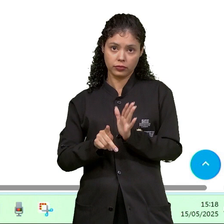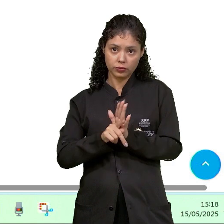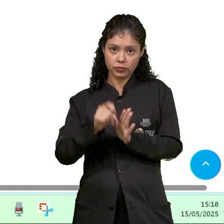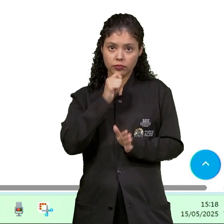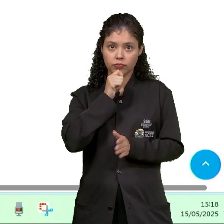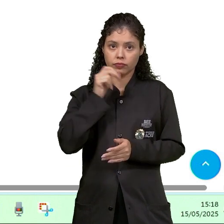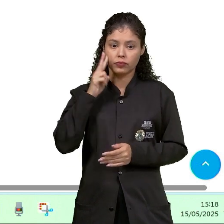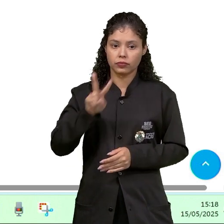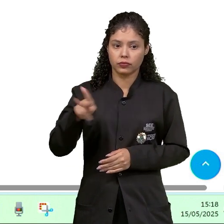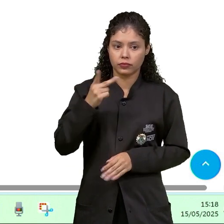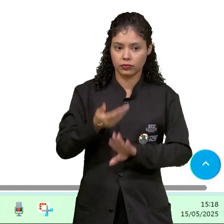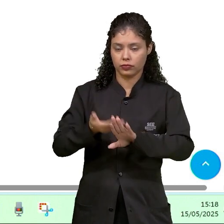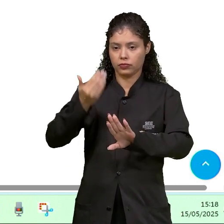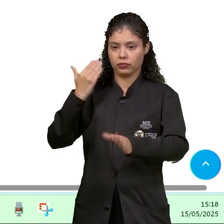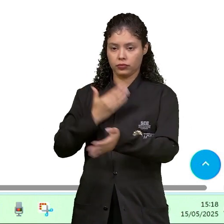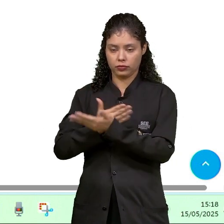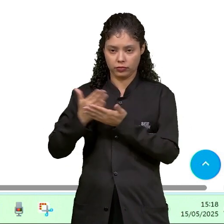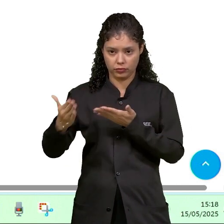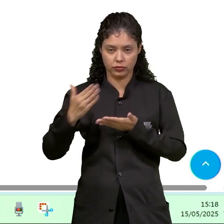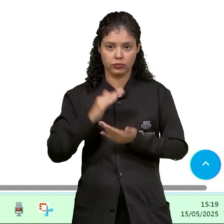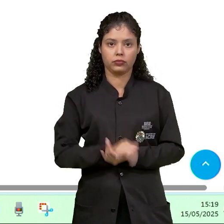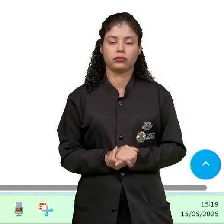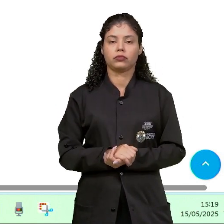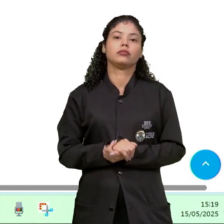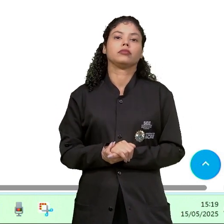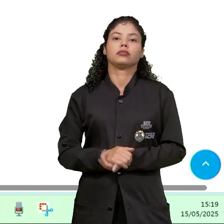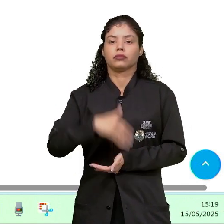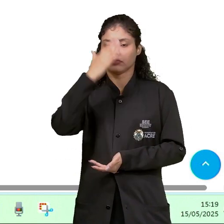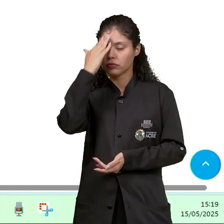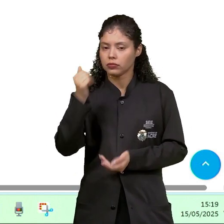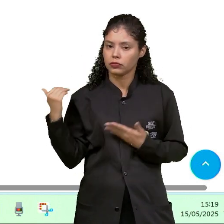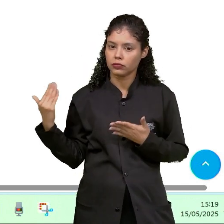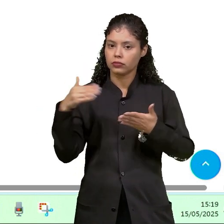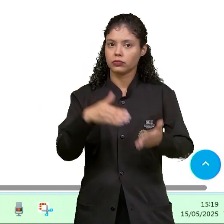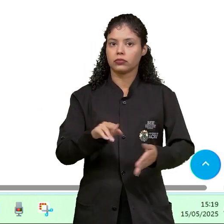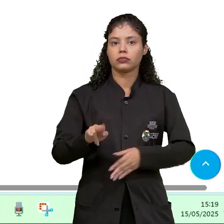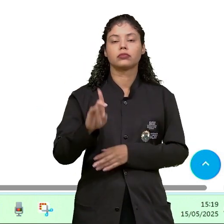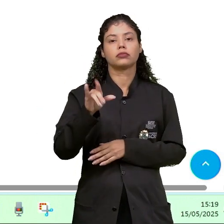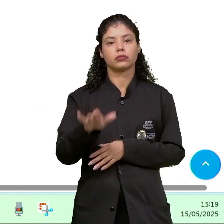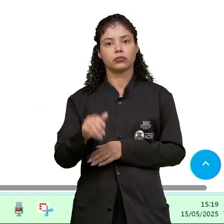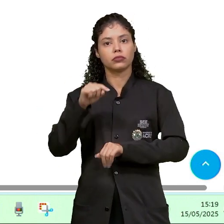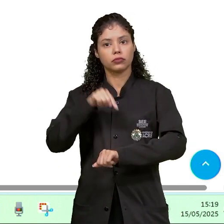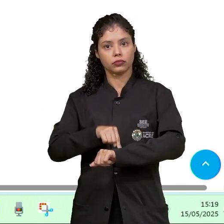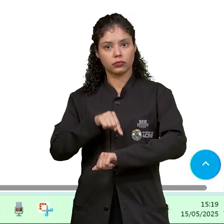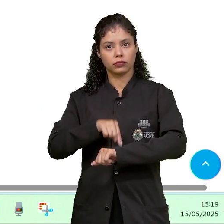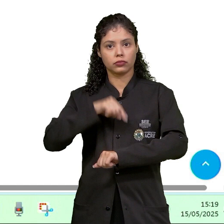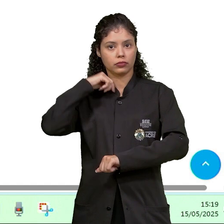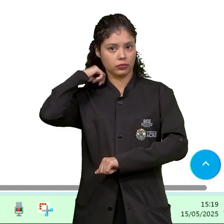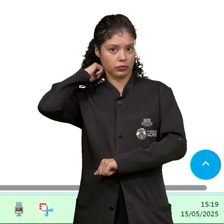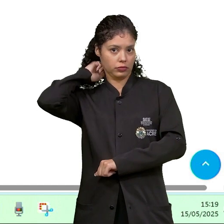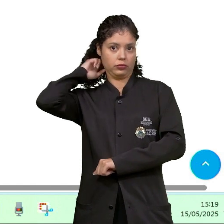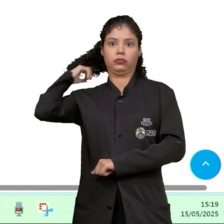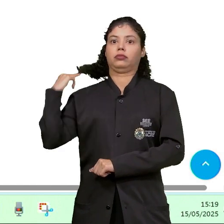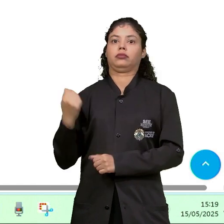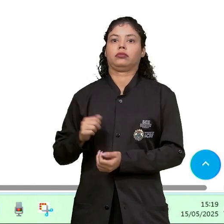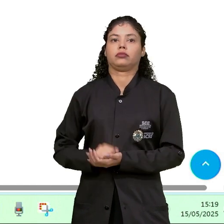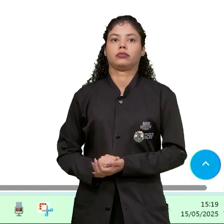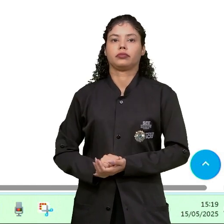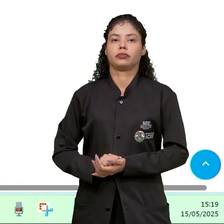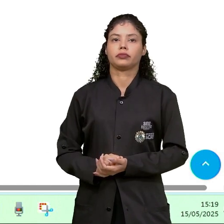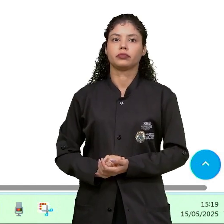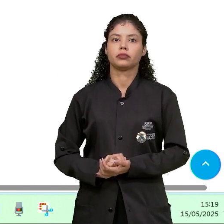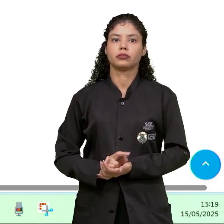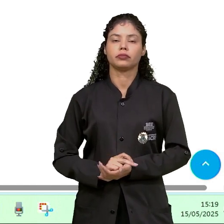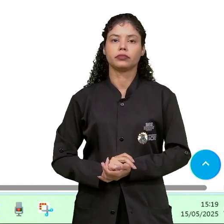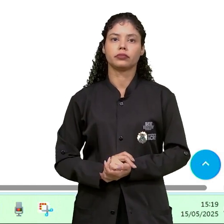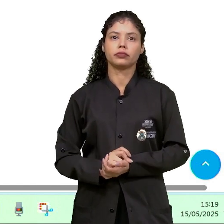é como eu falei para vocês lá no começo. O SEI, quando um processo chega na sua unidade, ele começa a contar um prazo, tá? Então, ó,